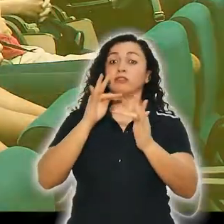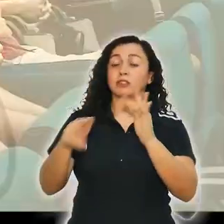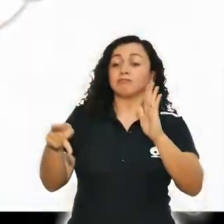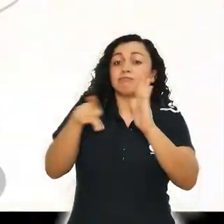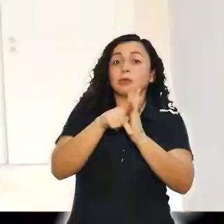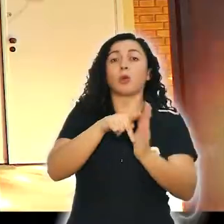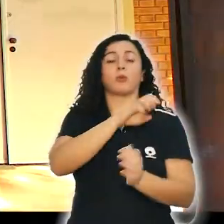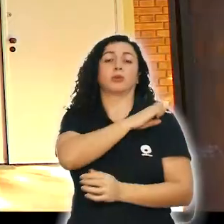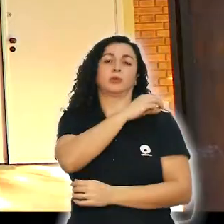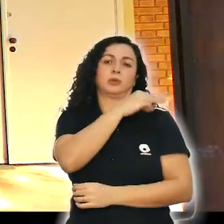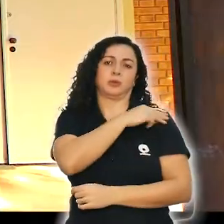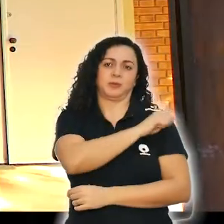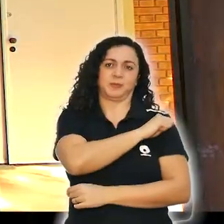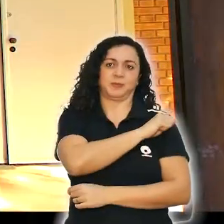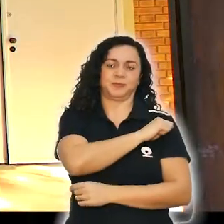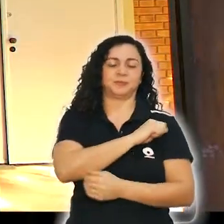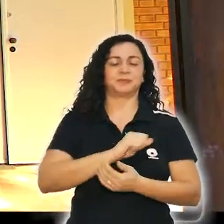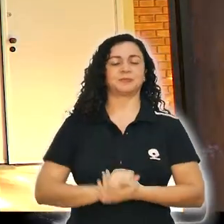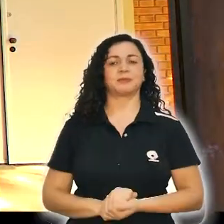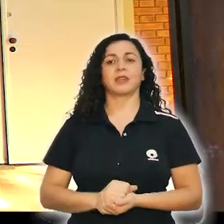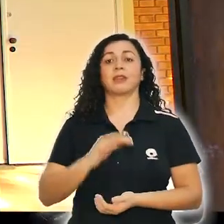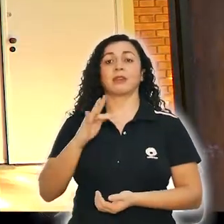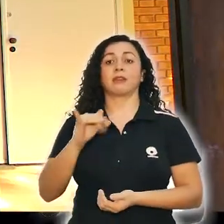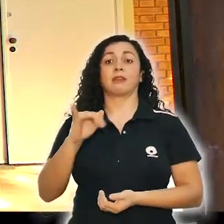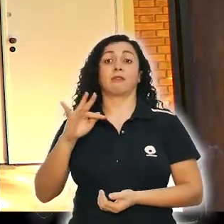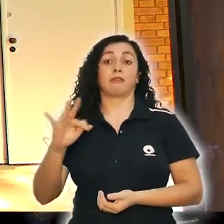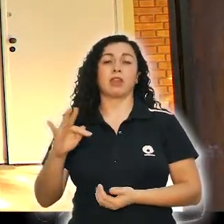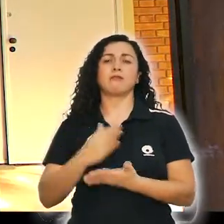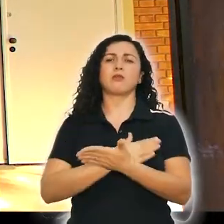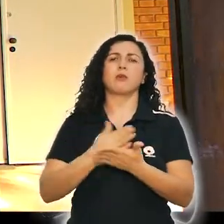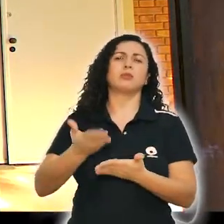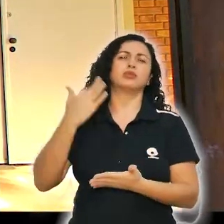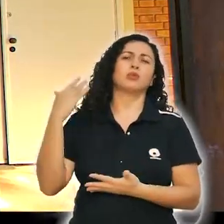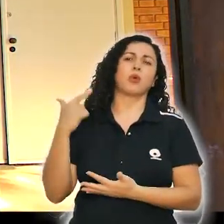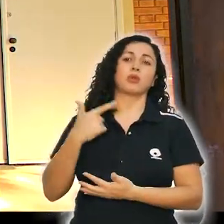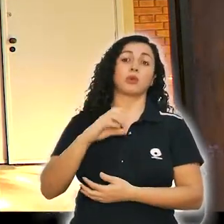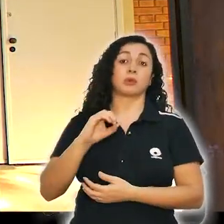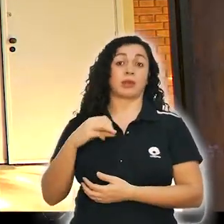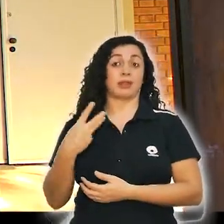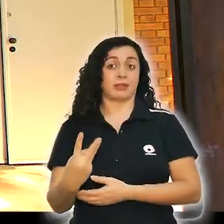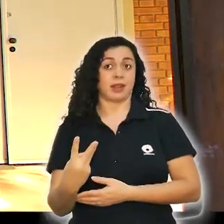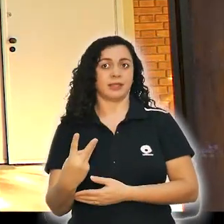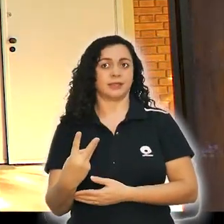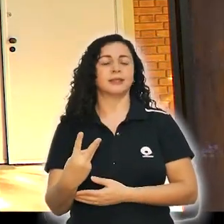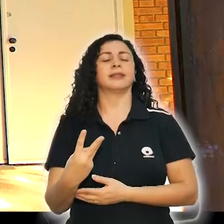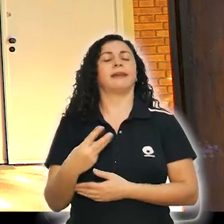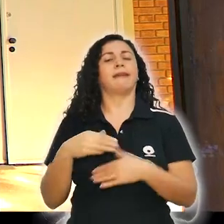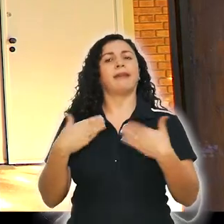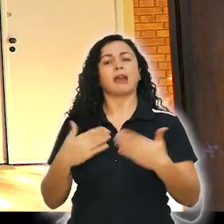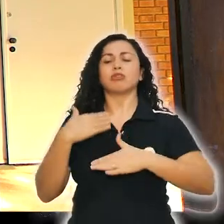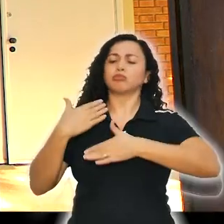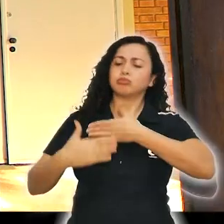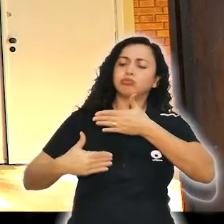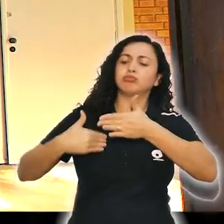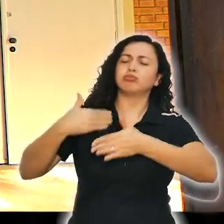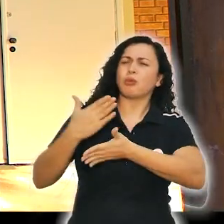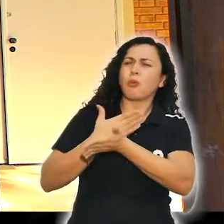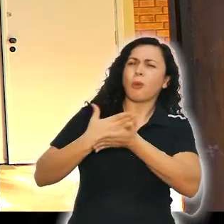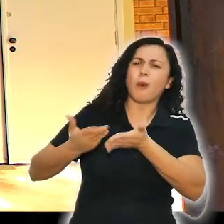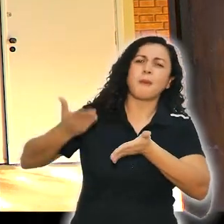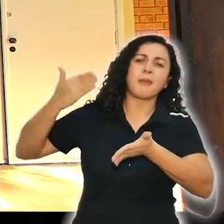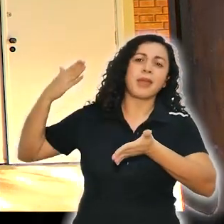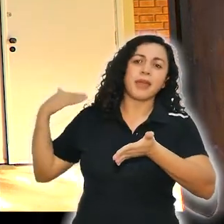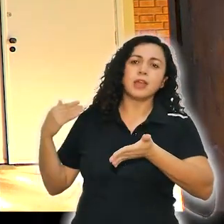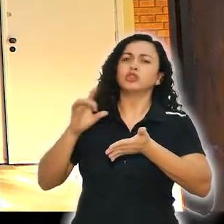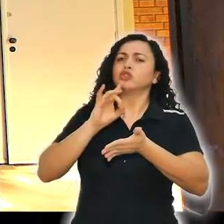médio. Física nas férias começou lá em 2003 e nessas edições iniciais